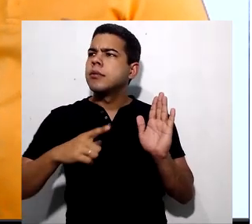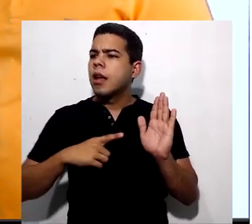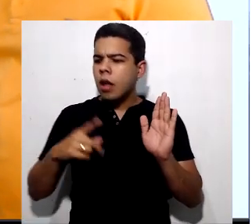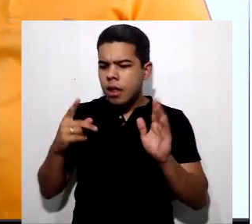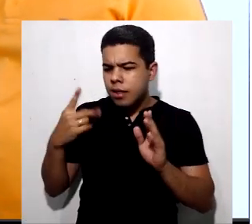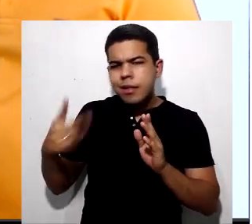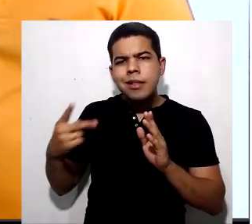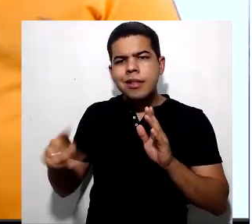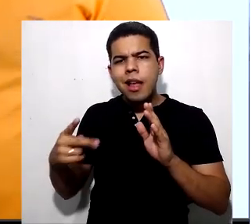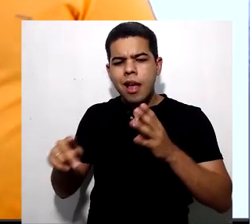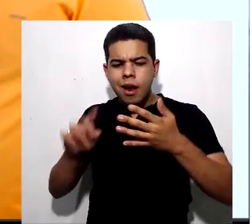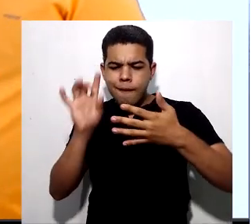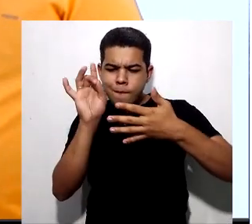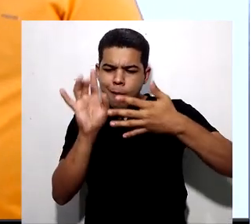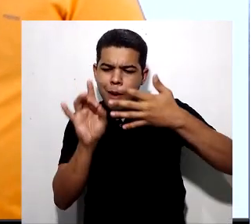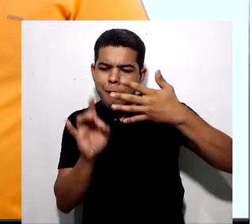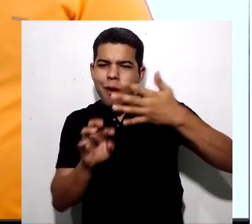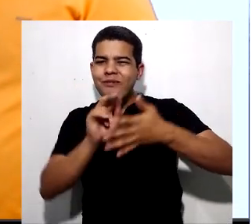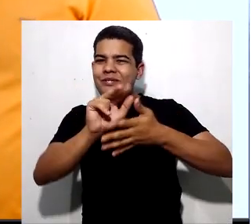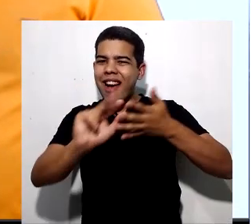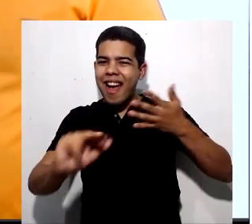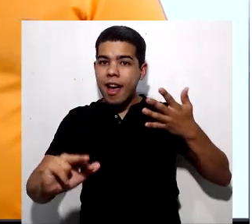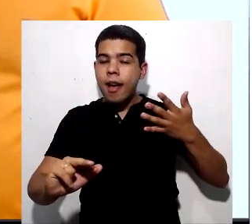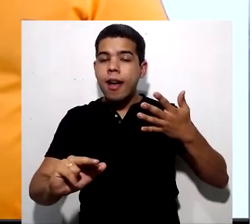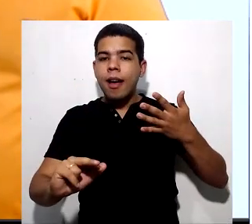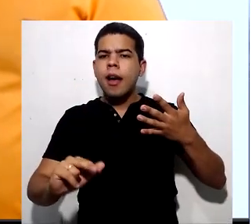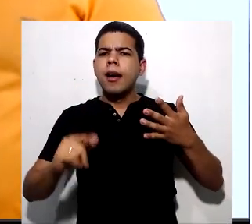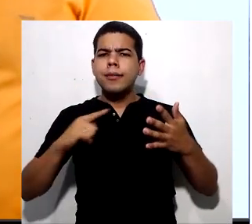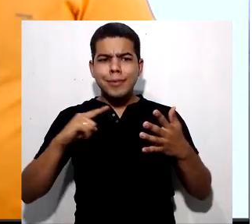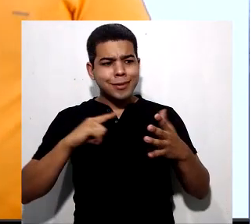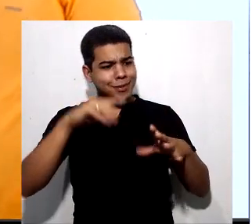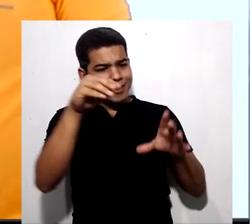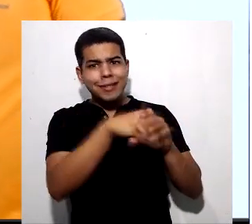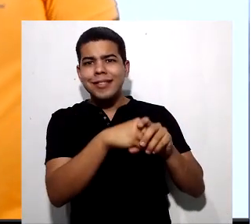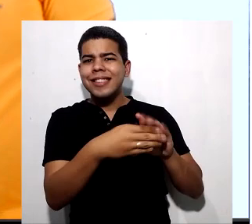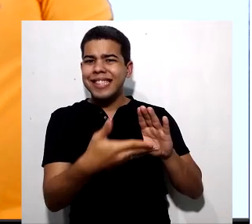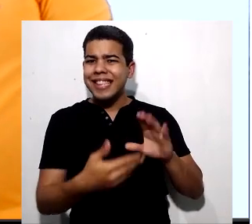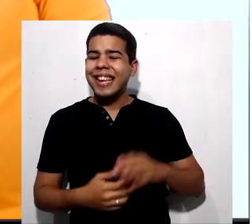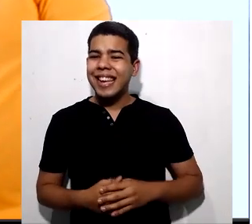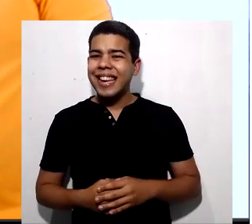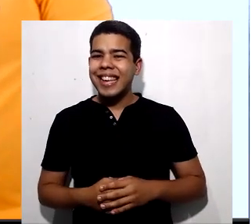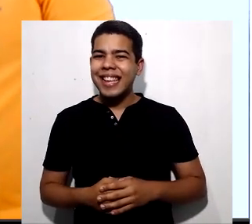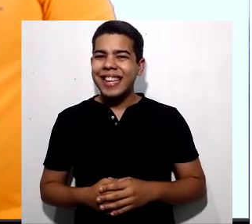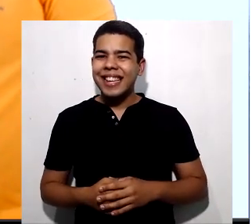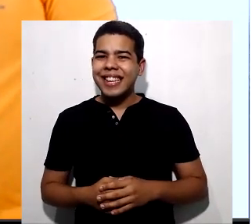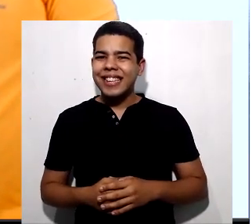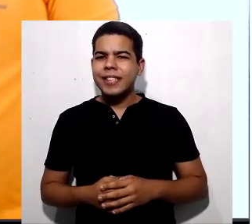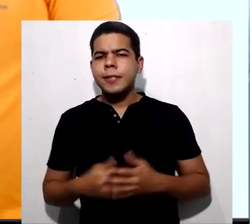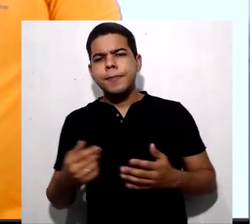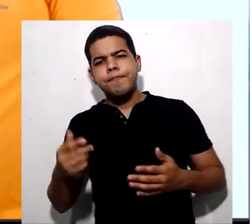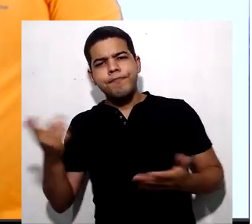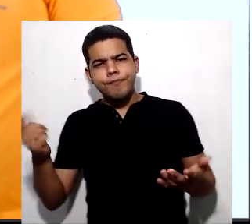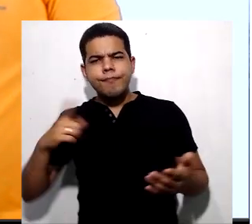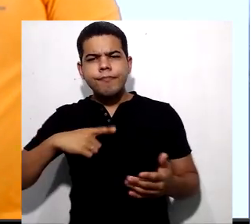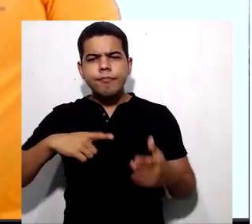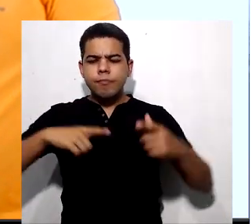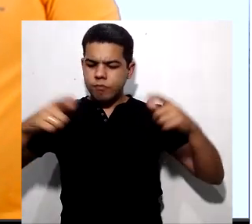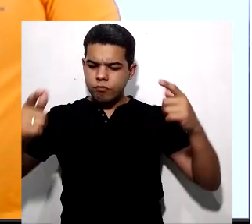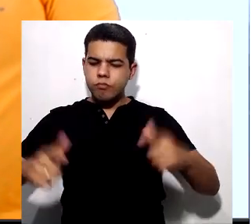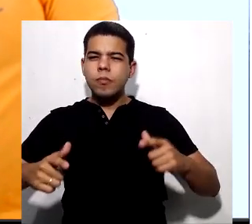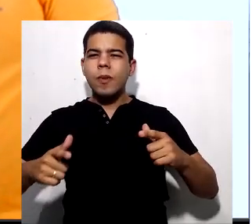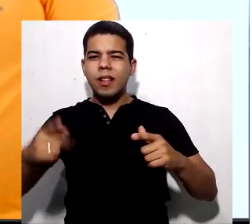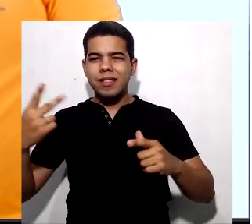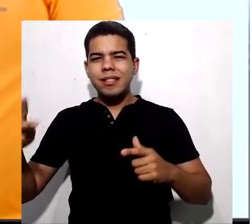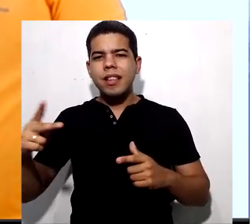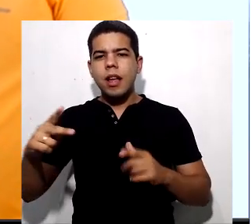suas características. Quando você, Samuel, cita a questão do bairro do Recife, eu tenho a dizer o seguinte, que é um bairro considerado o bairro dos